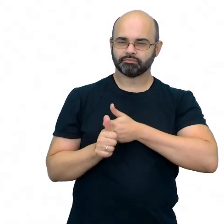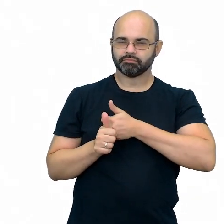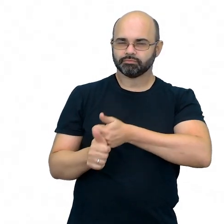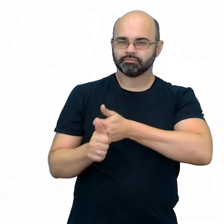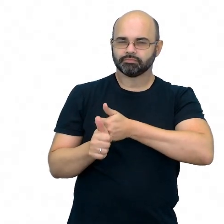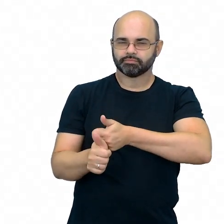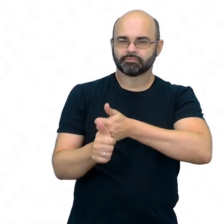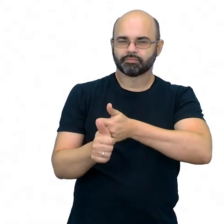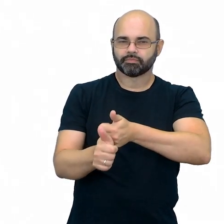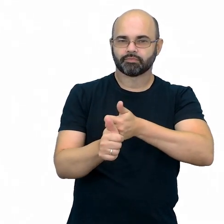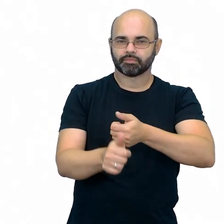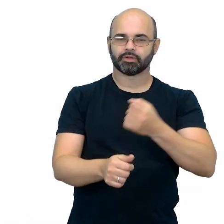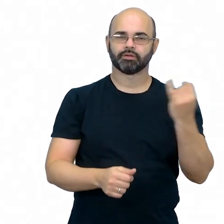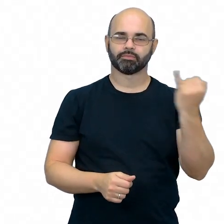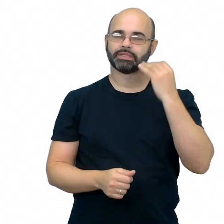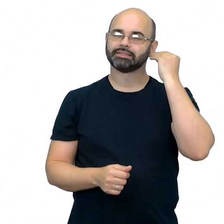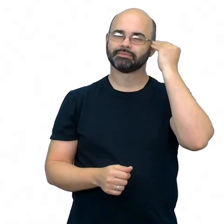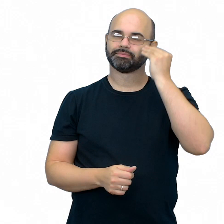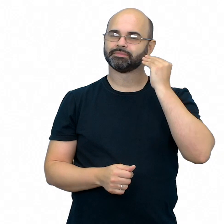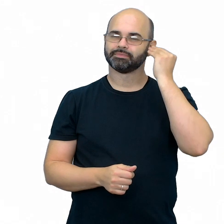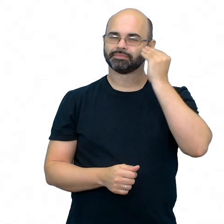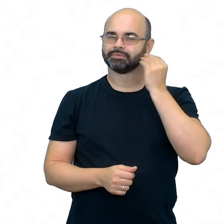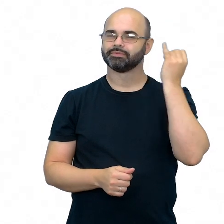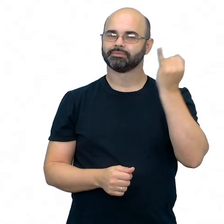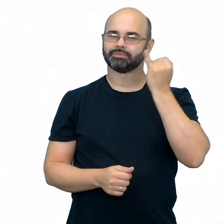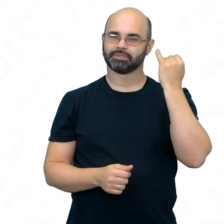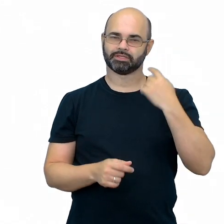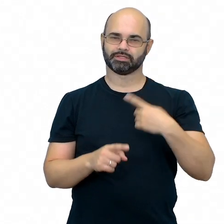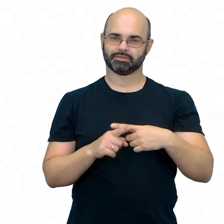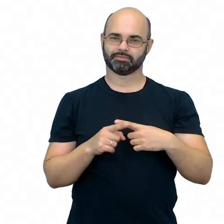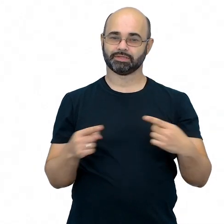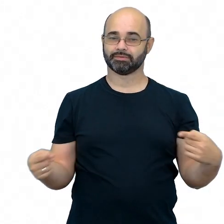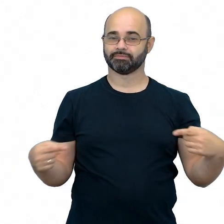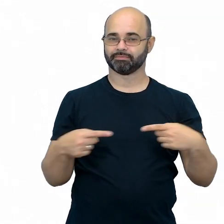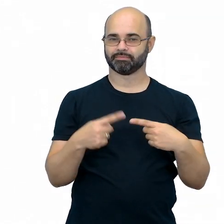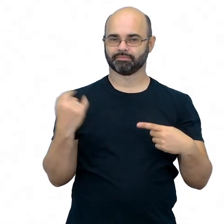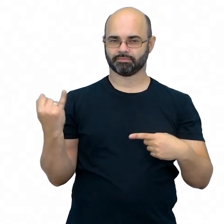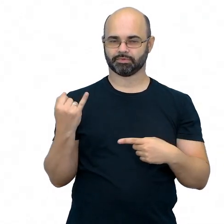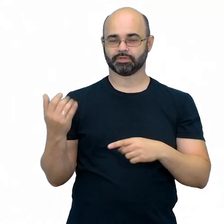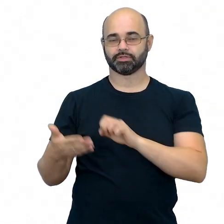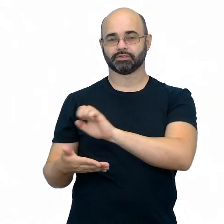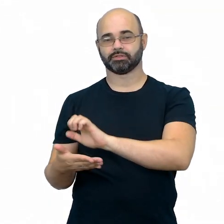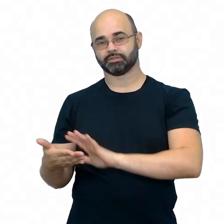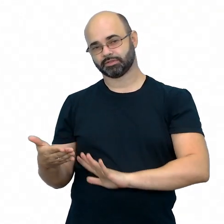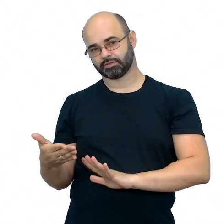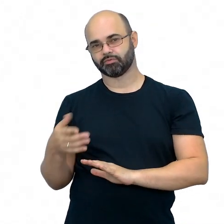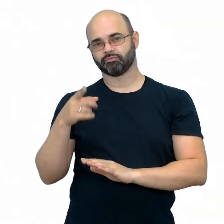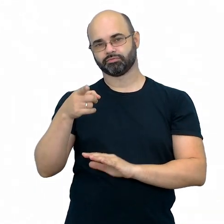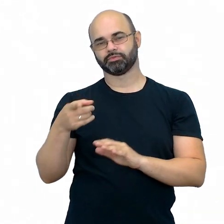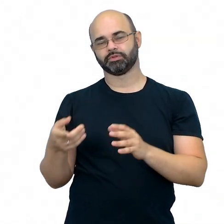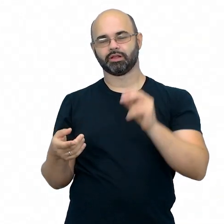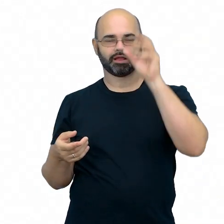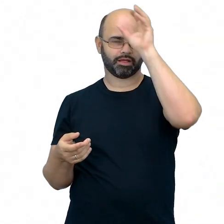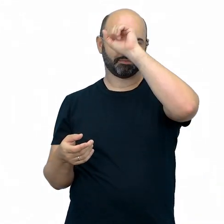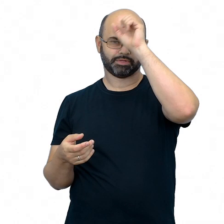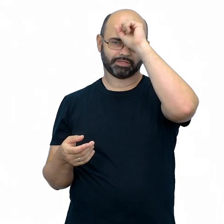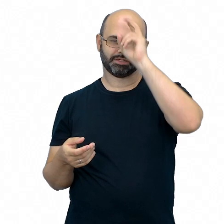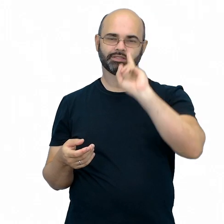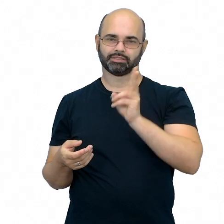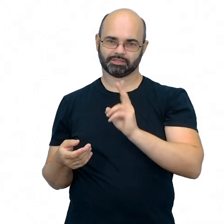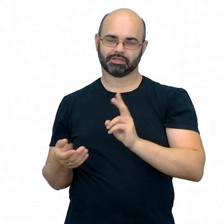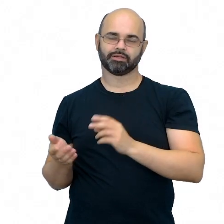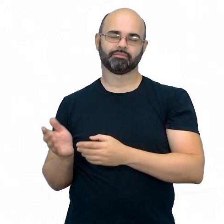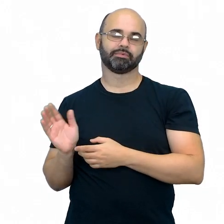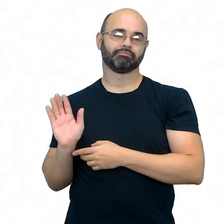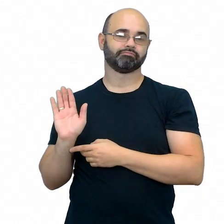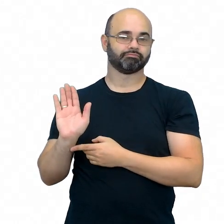que possamos estabelecer relações entre a atividade que está sendo proposta do material Aprender Sempre e essas